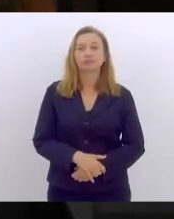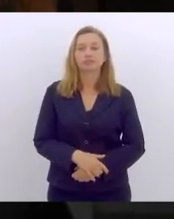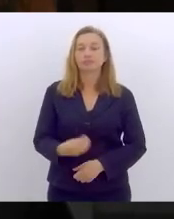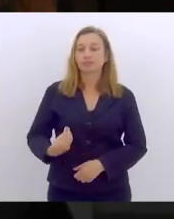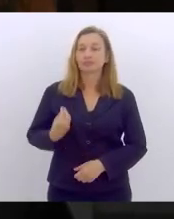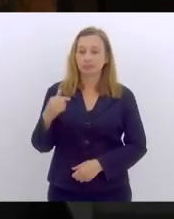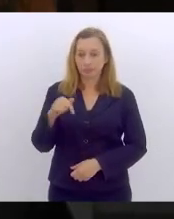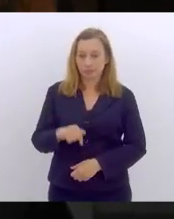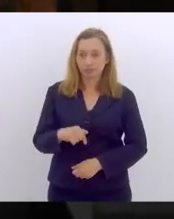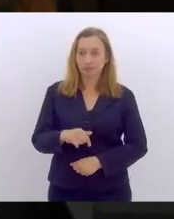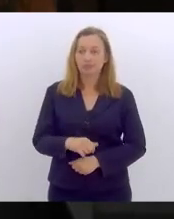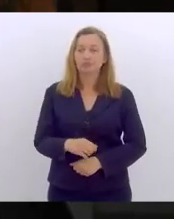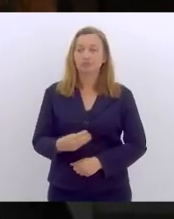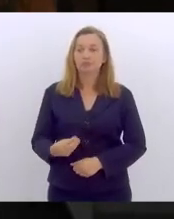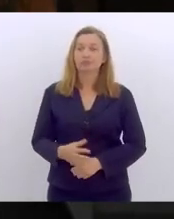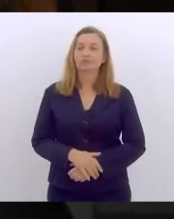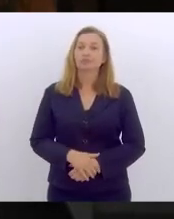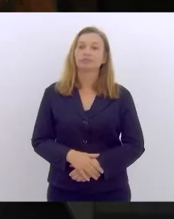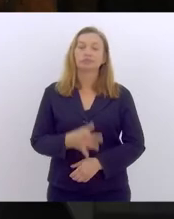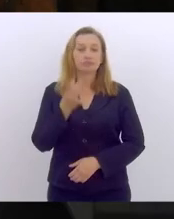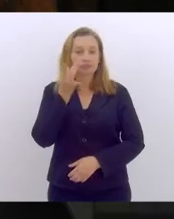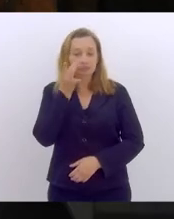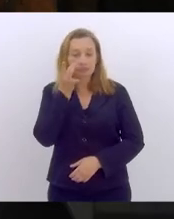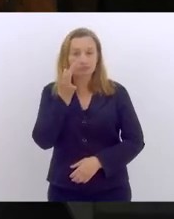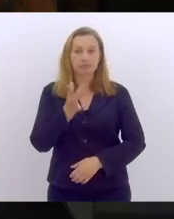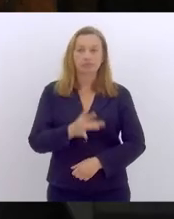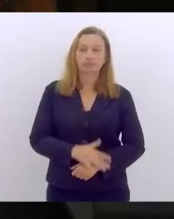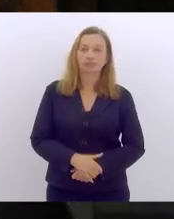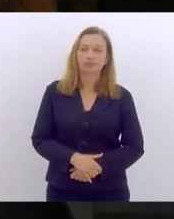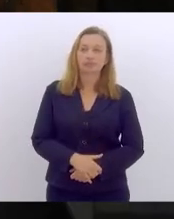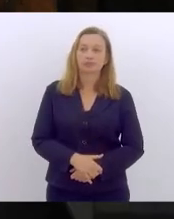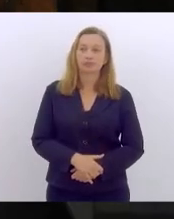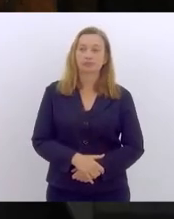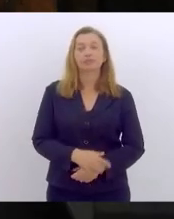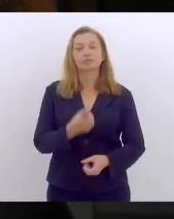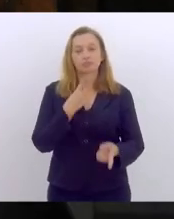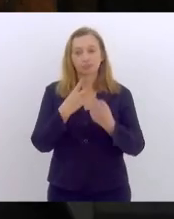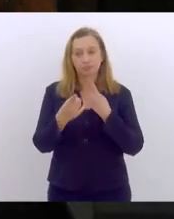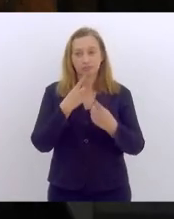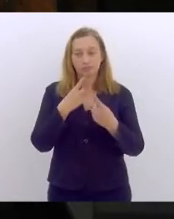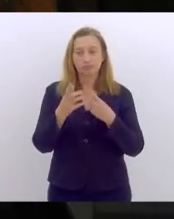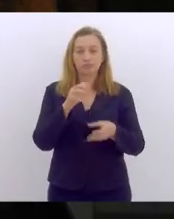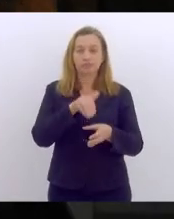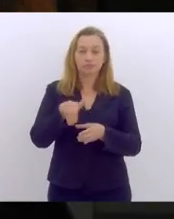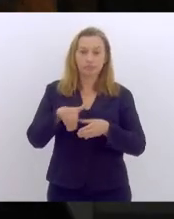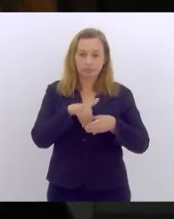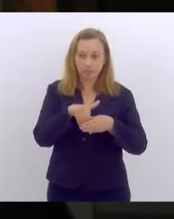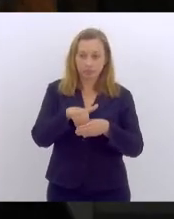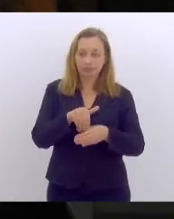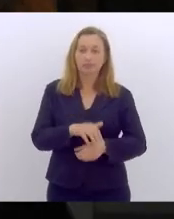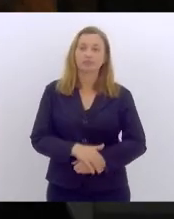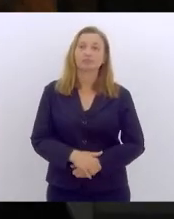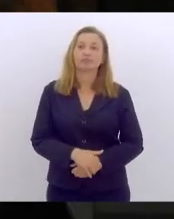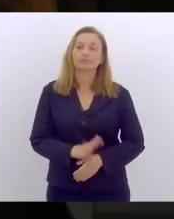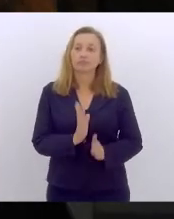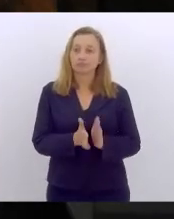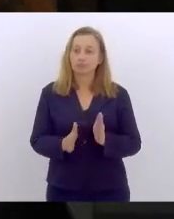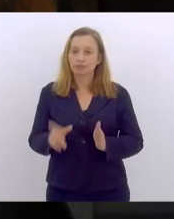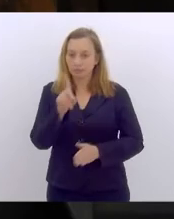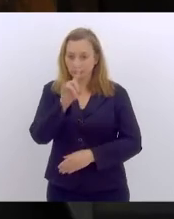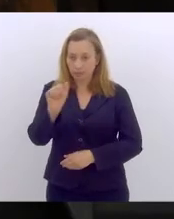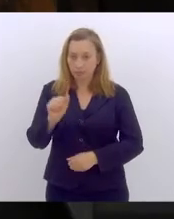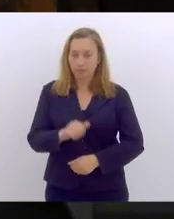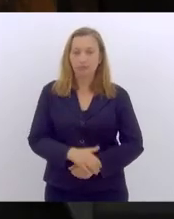aqui presentes a discutir, a votar a ordem do